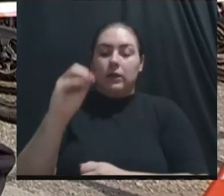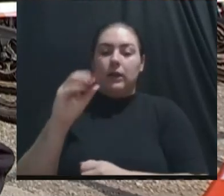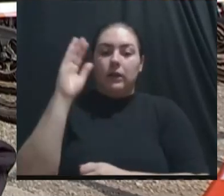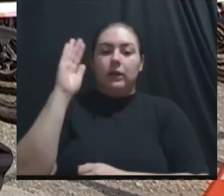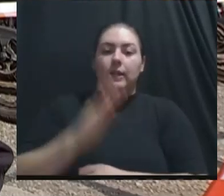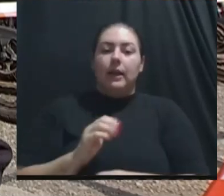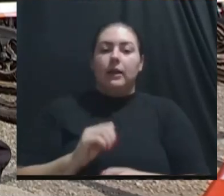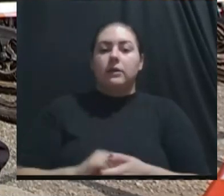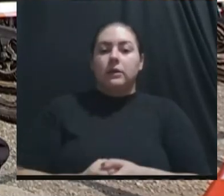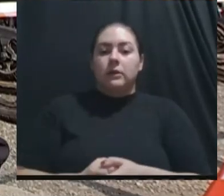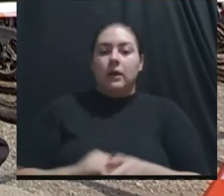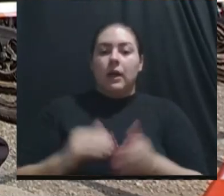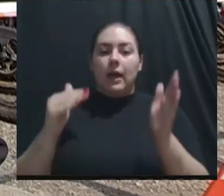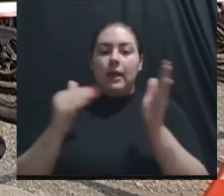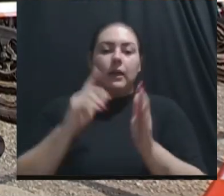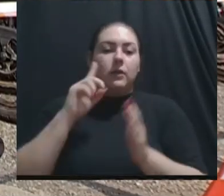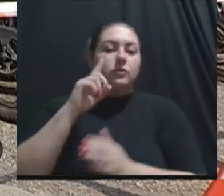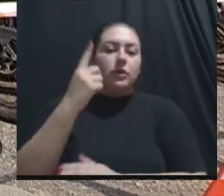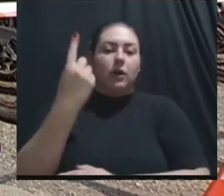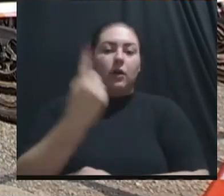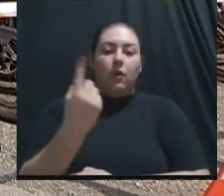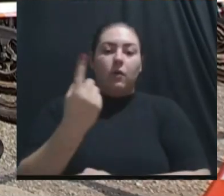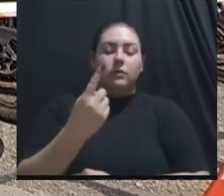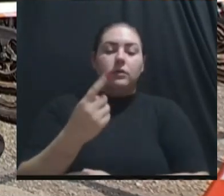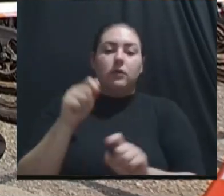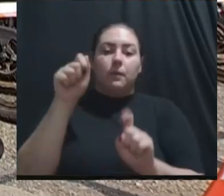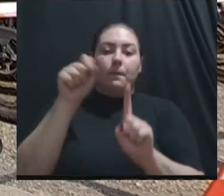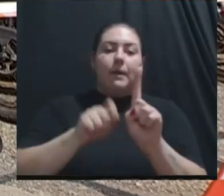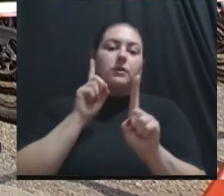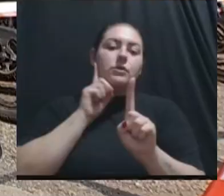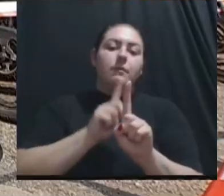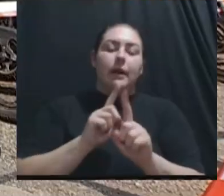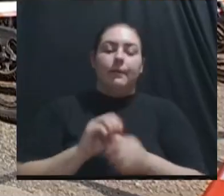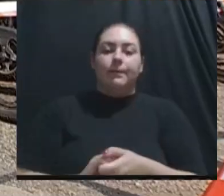11 de maio. Eu volto aí com você no estúdio.